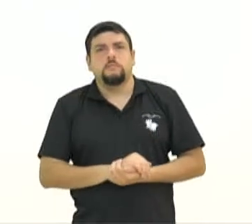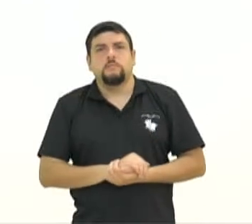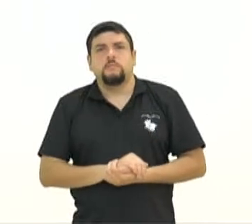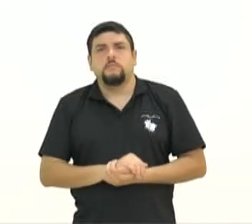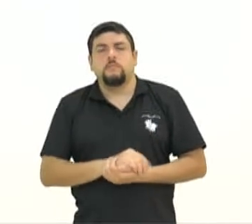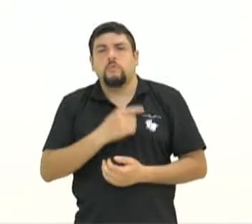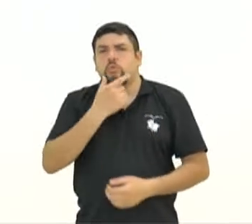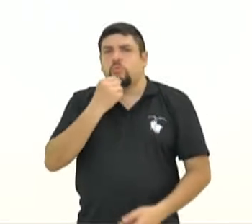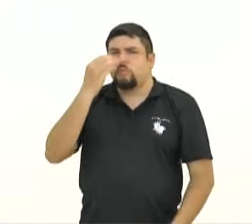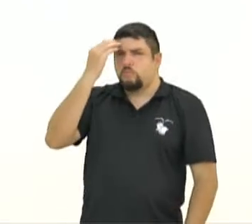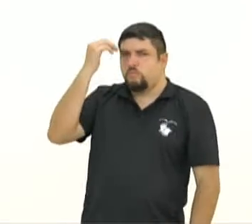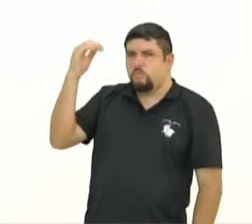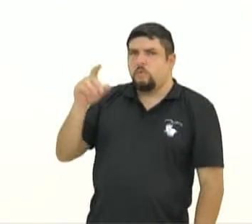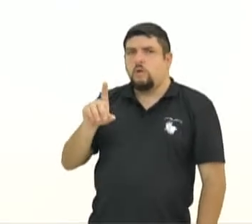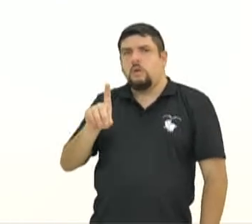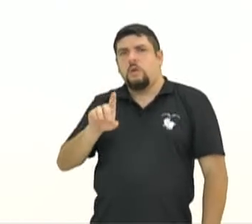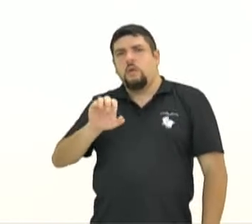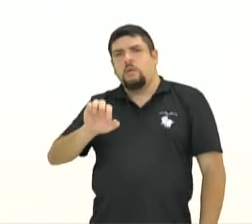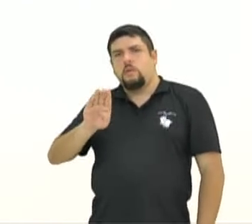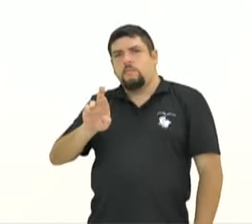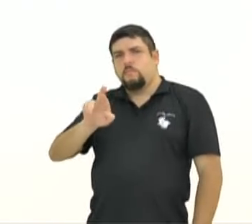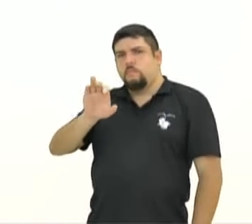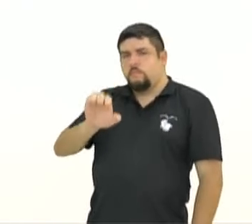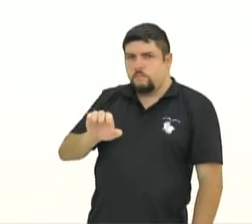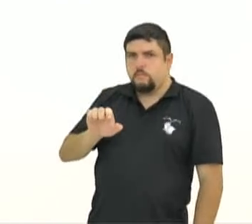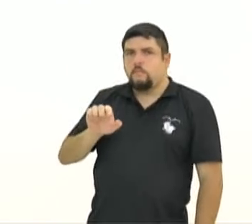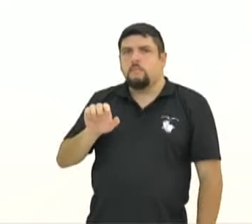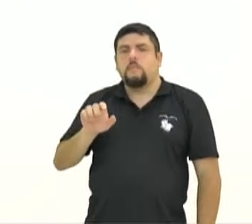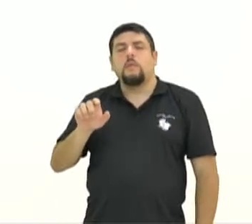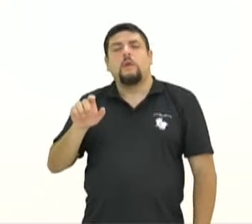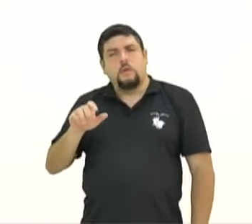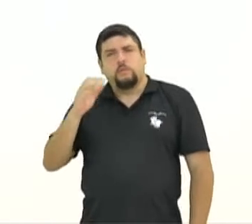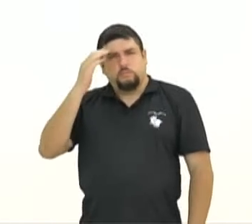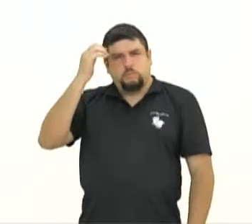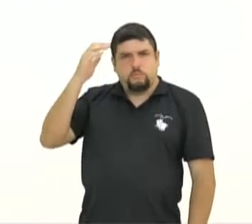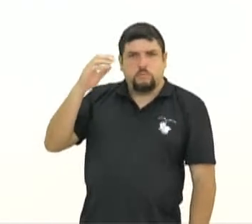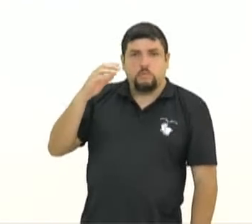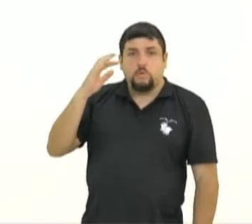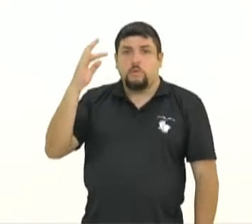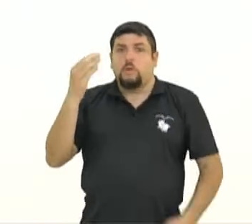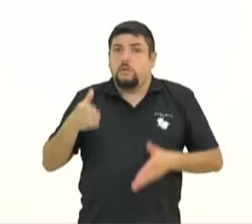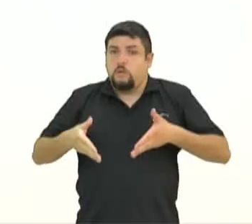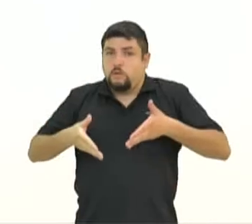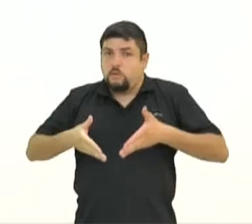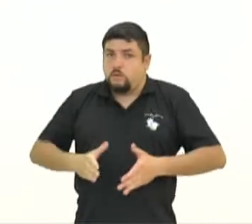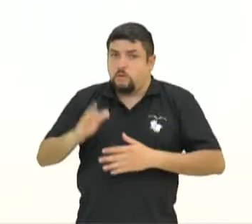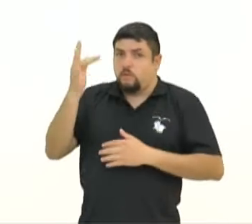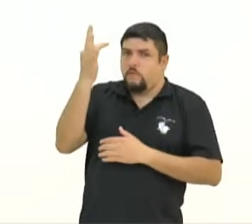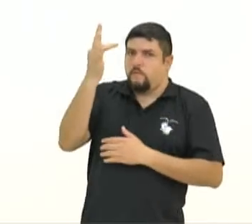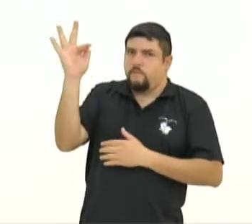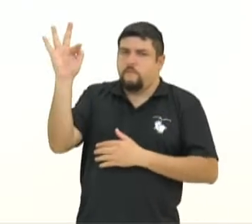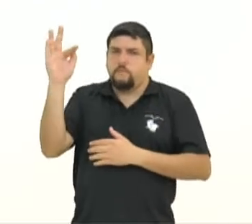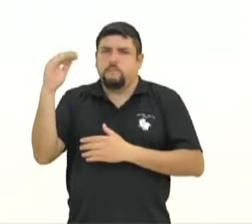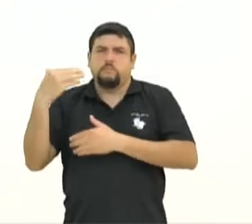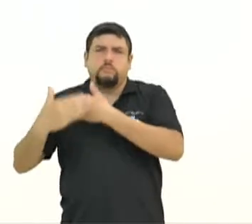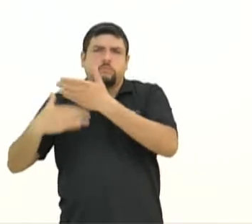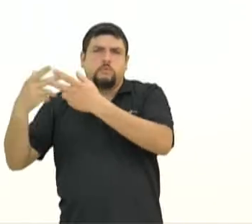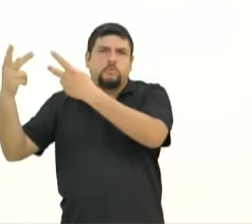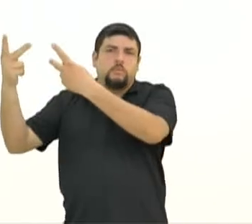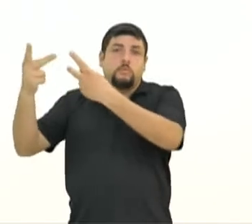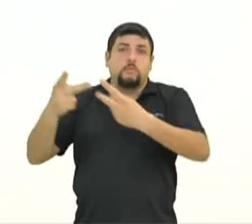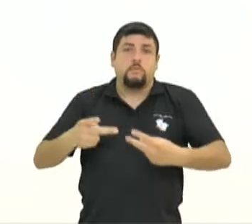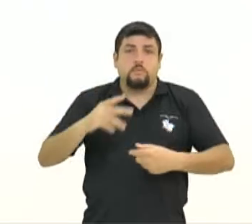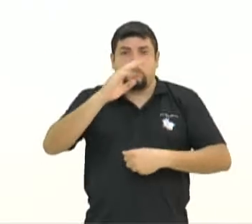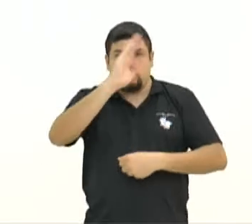um pintor que veio para o Brasil, um francês que veio para o Brasil no século XIX, na missão artística francesa, e ele fez